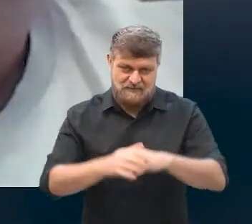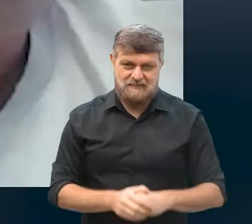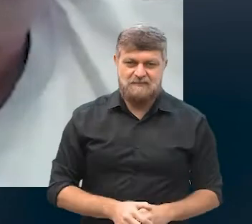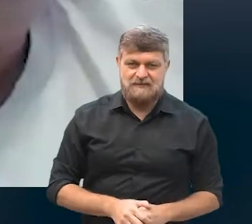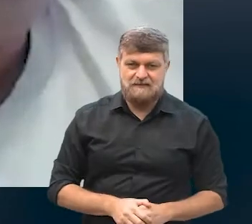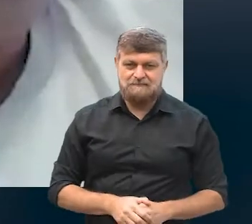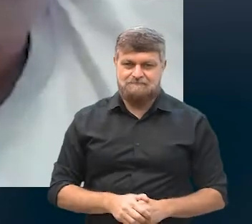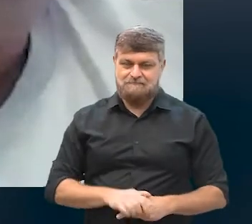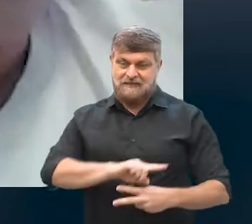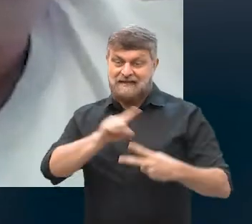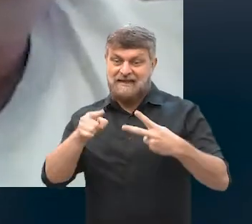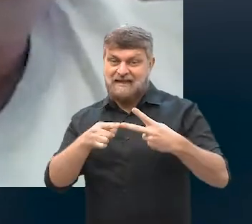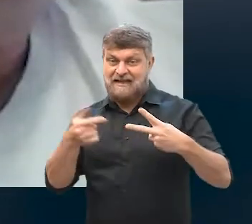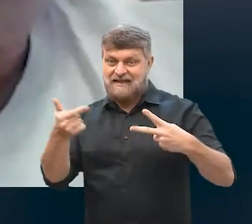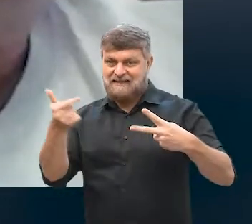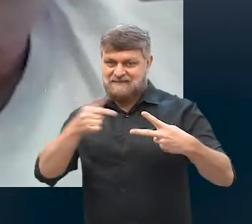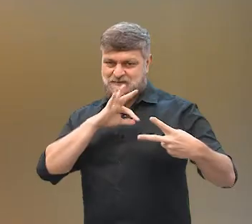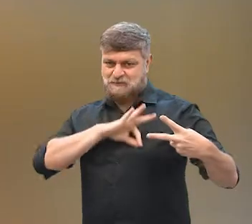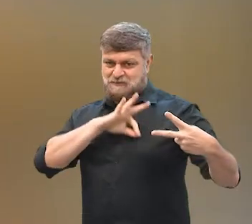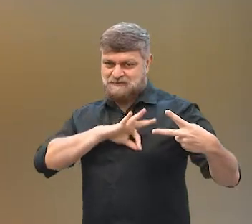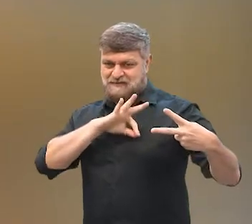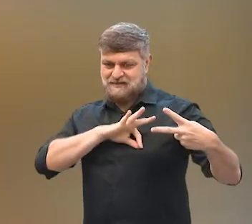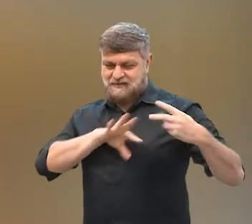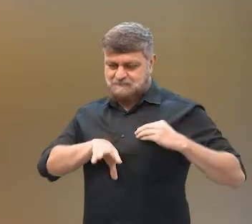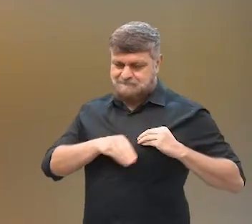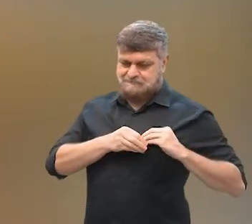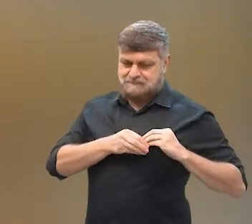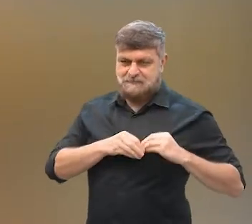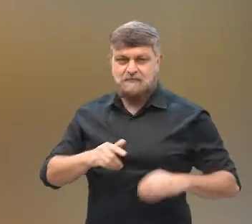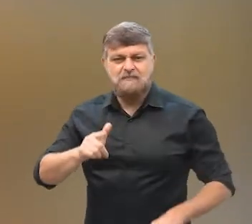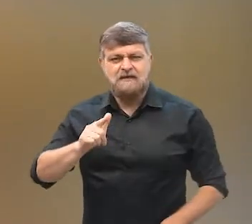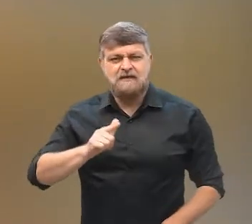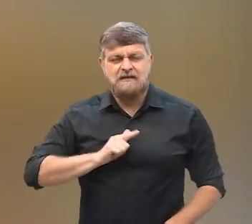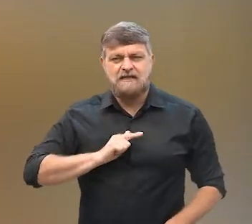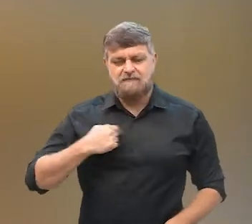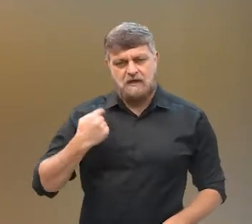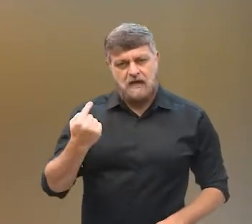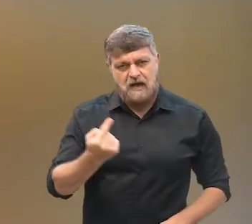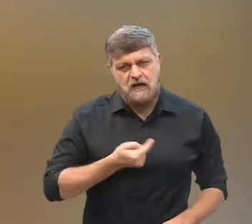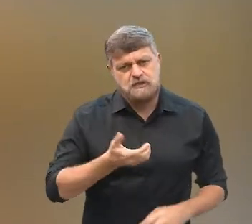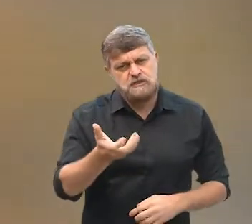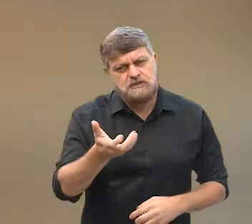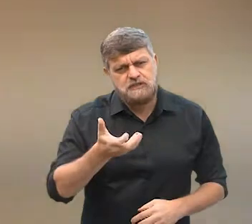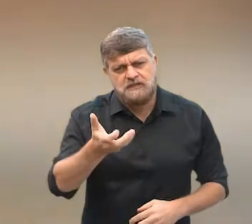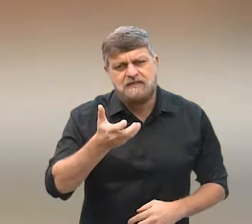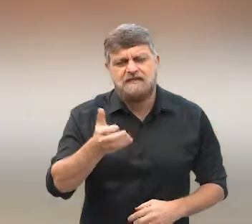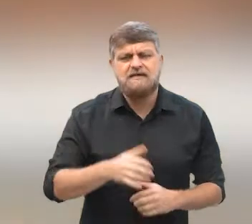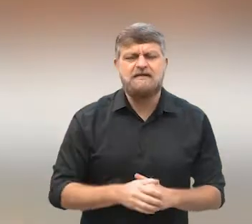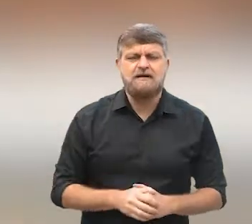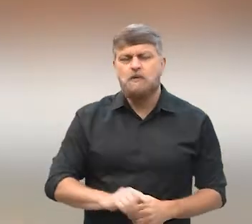B. Então, surgiu a necessidade de abrir um pouco,